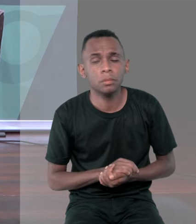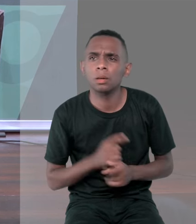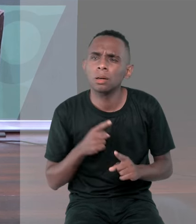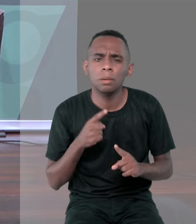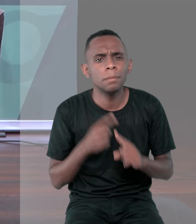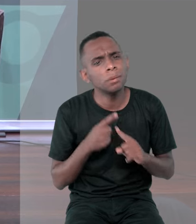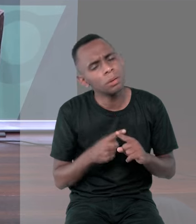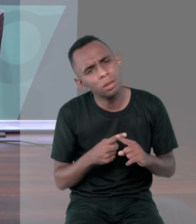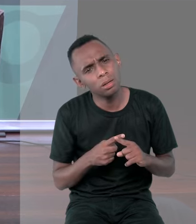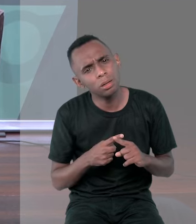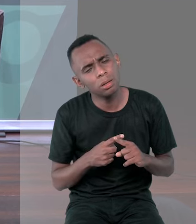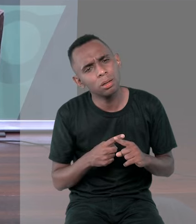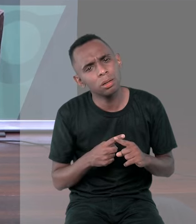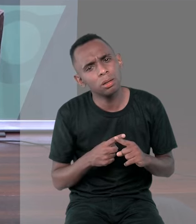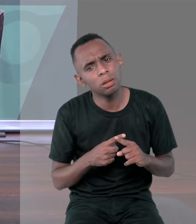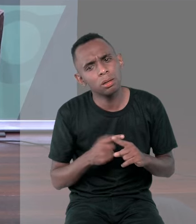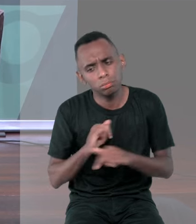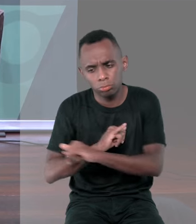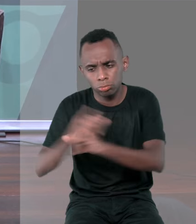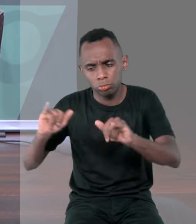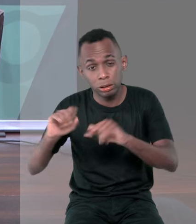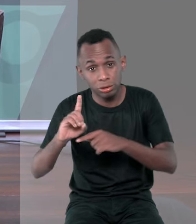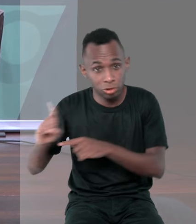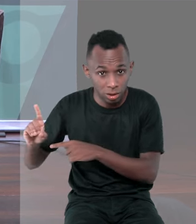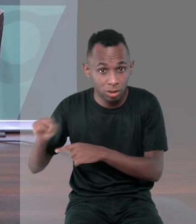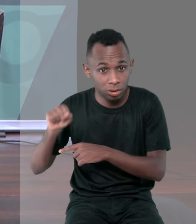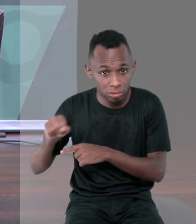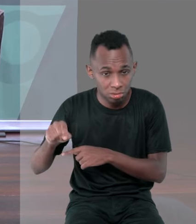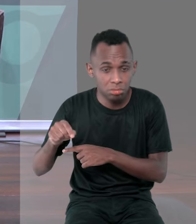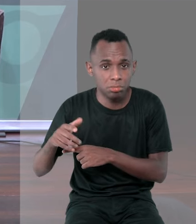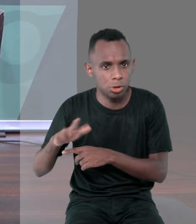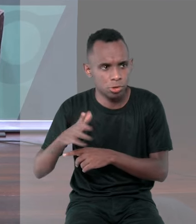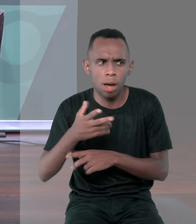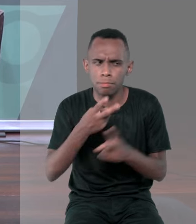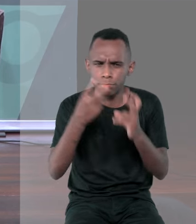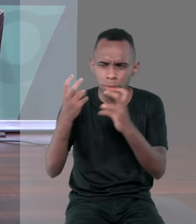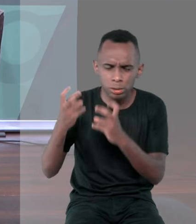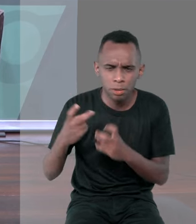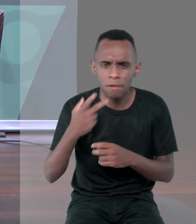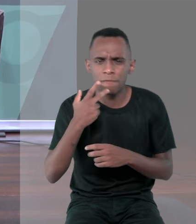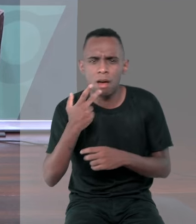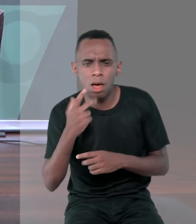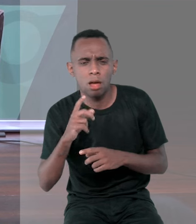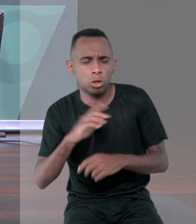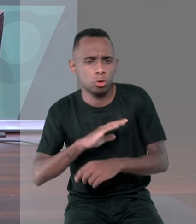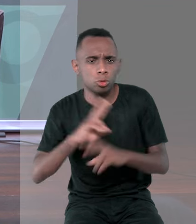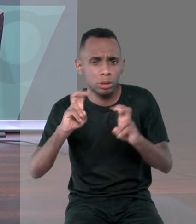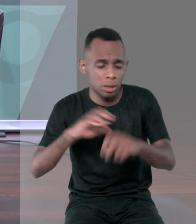por que que um discurso de extrema-direita, como a gente tem visto, né, falando do avesso da